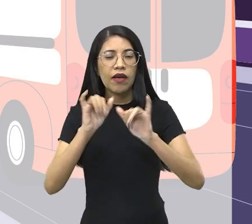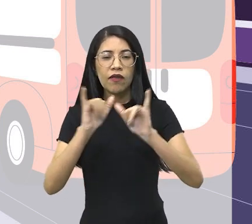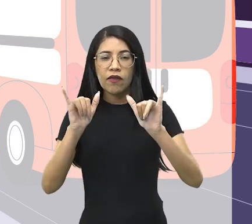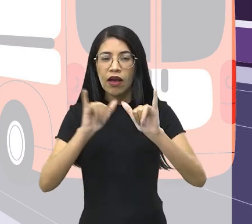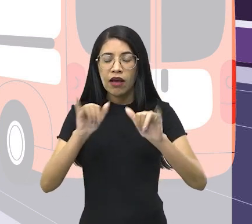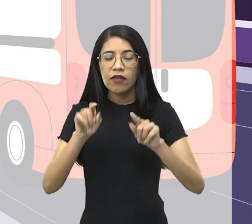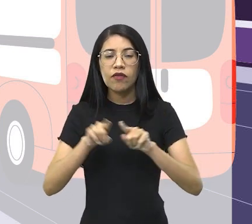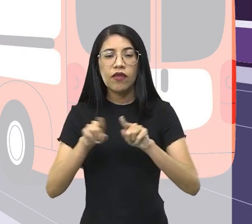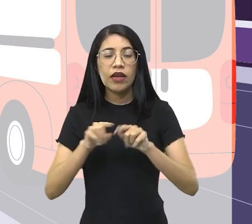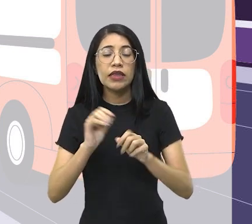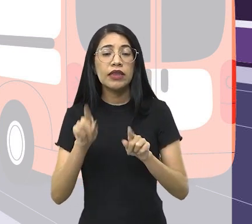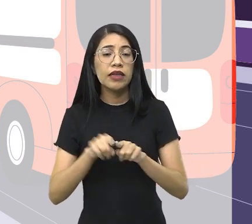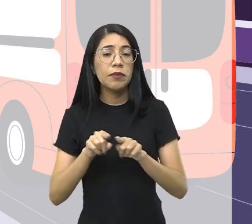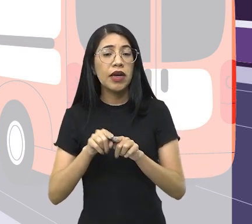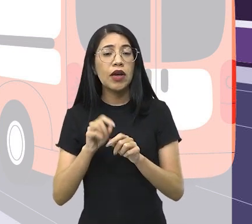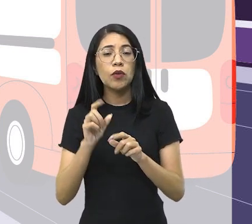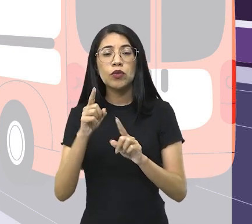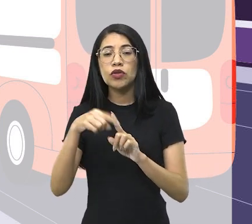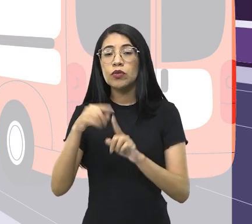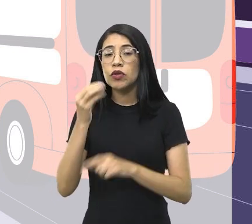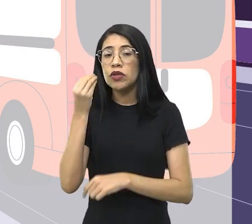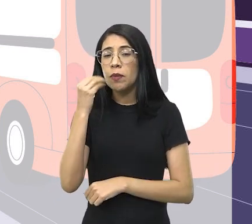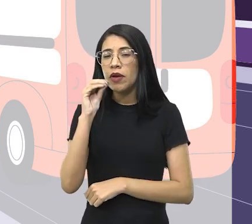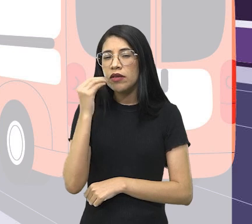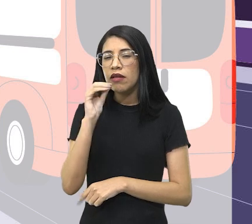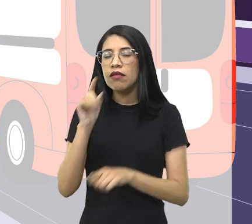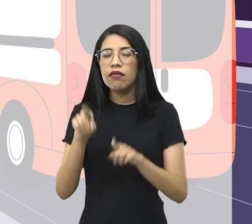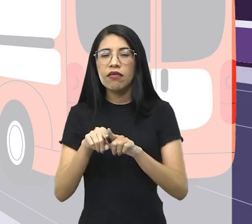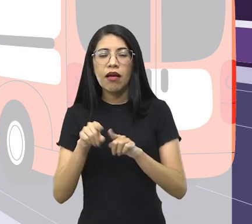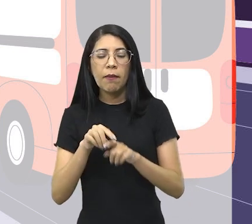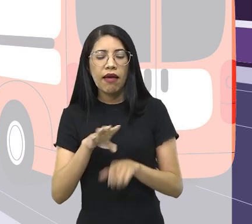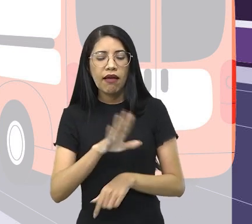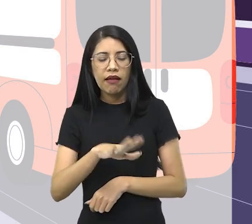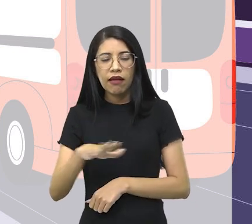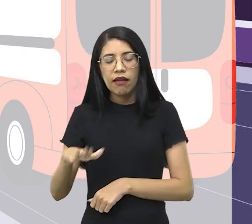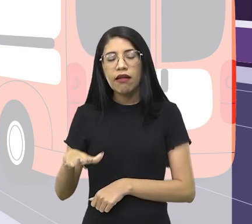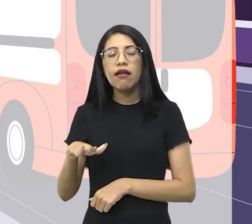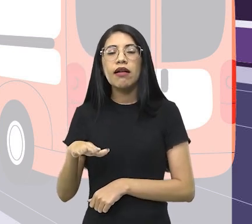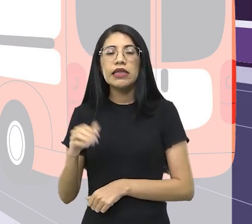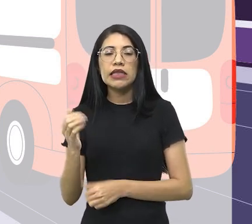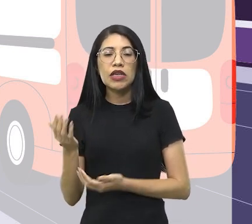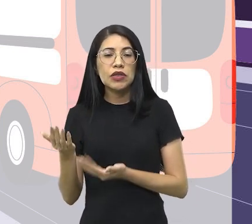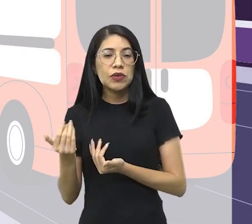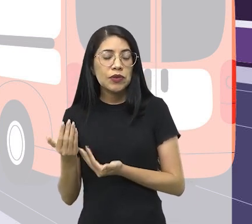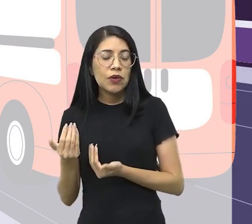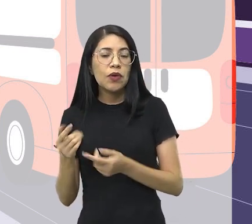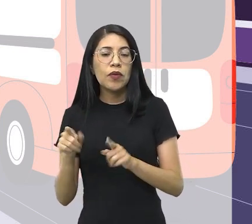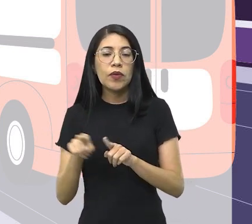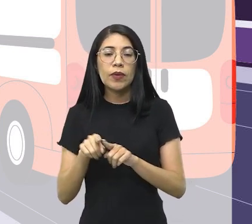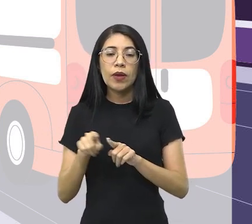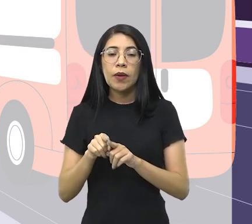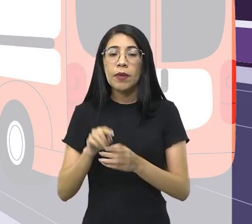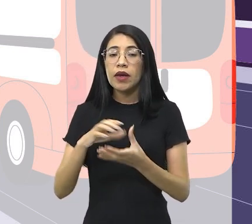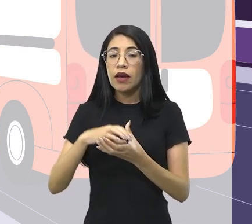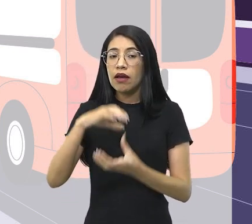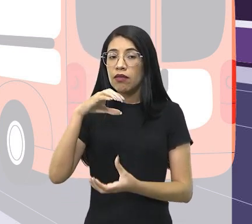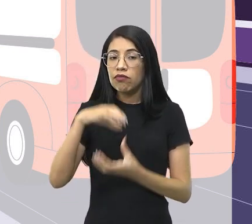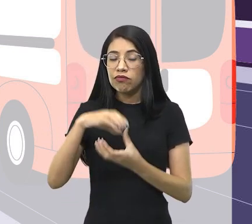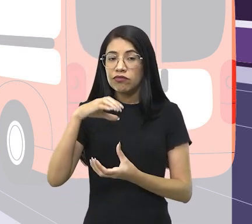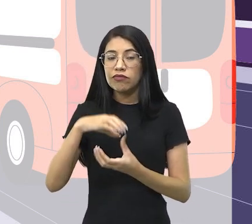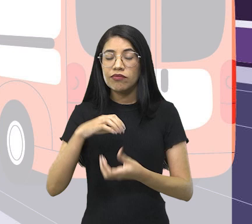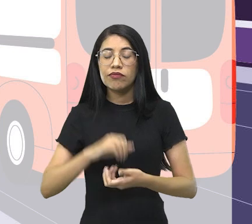de persuasão, de persuadir crianças, de persuadir jovens, de